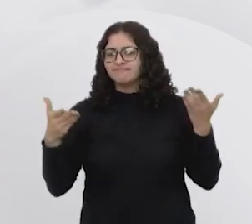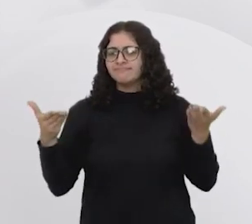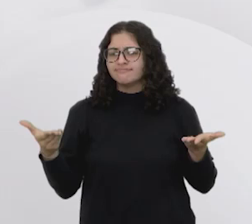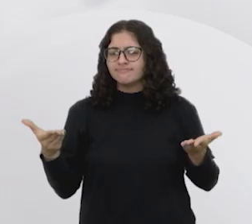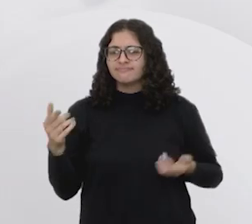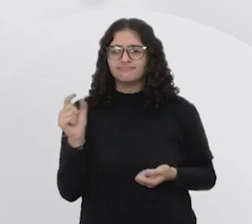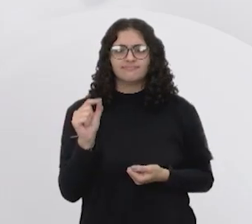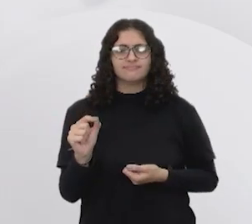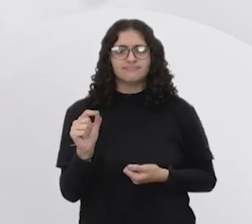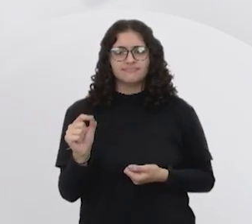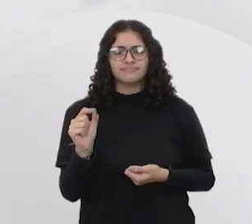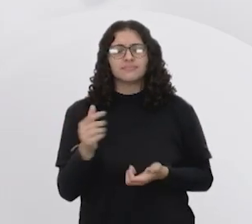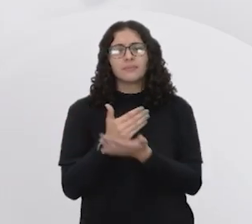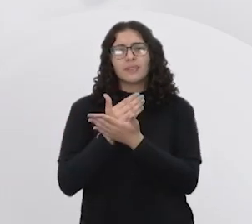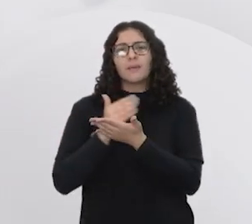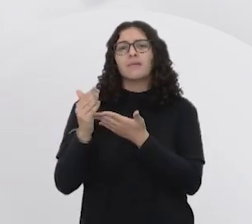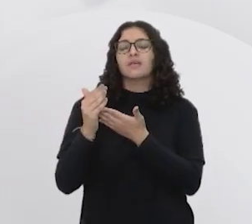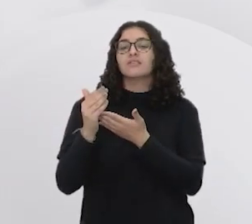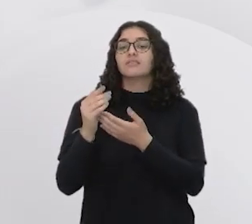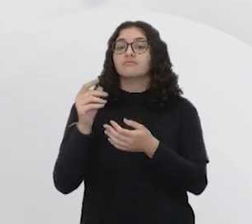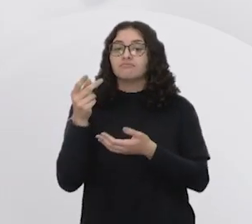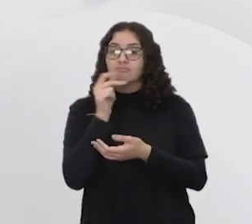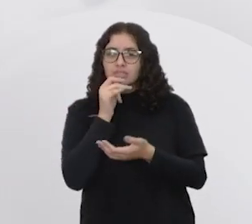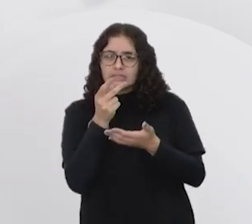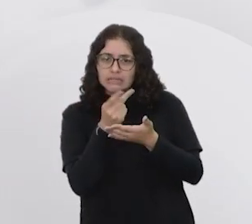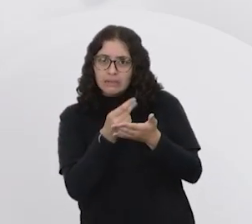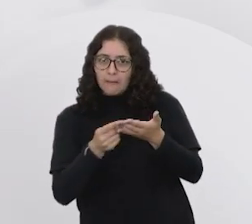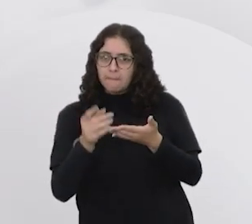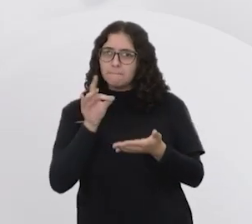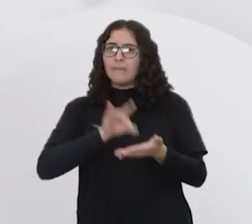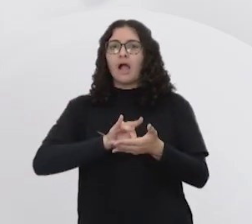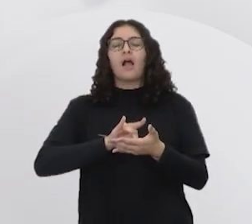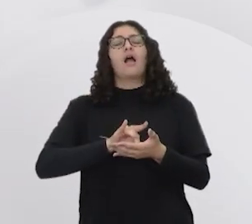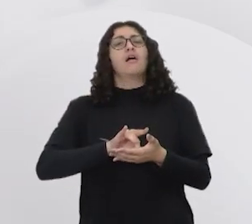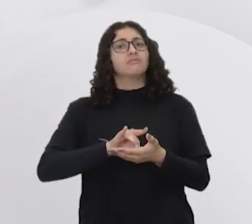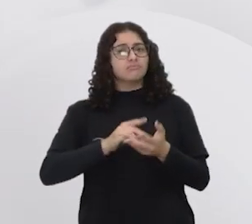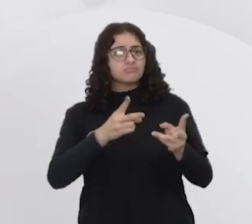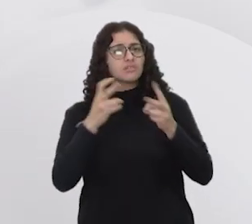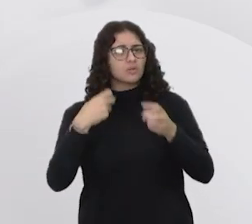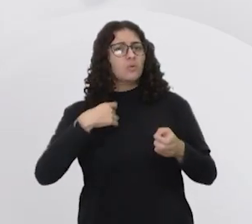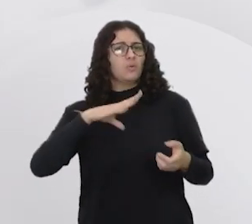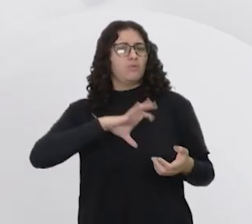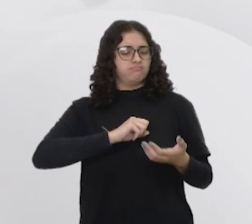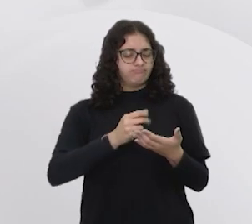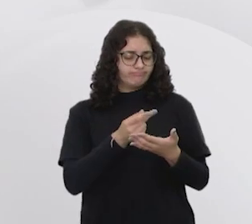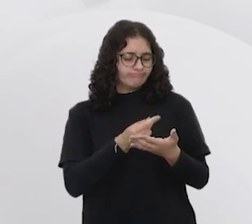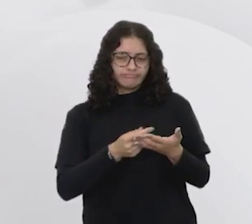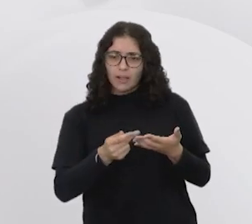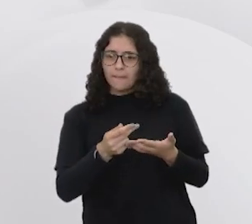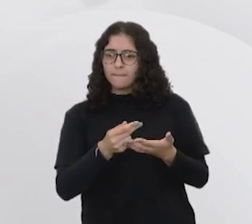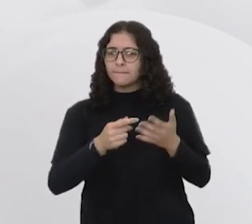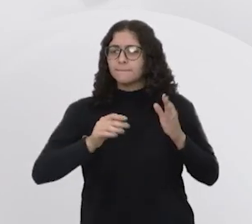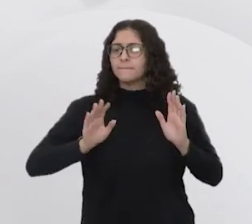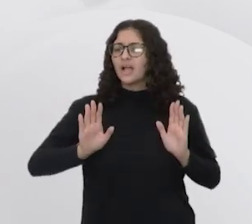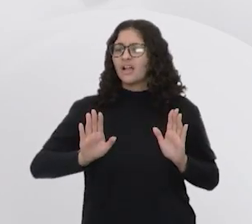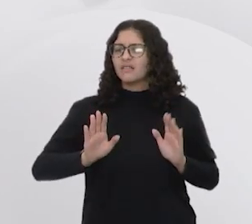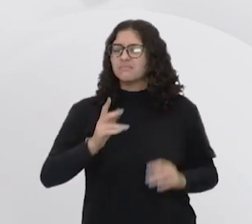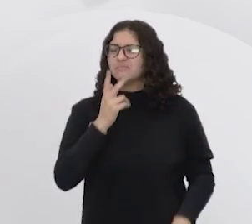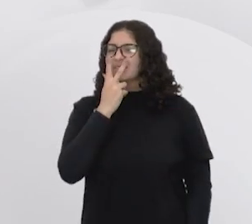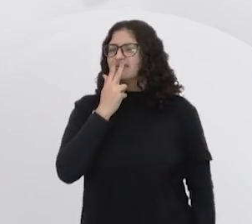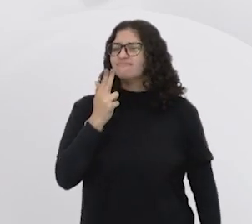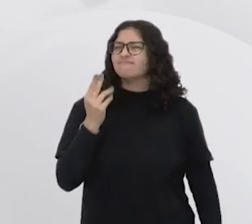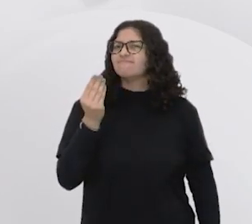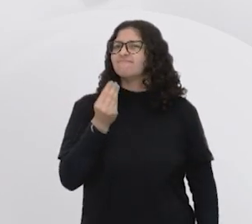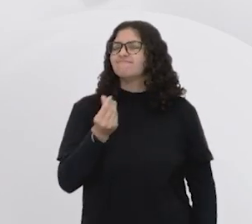Aí ele começou a fazer desenhos realistas e percebeu, eu gosto de desenhar, mas ainda não